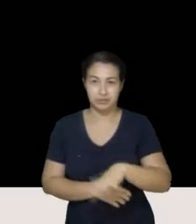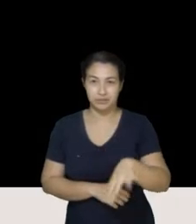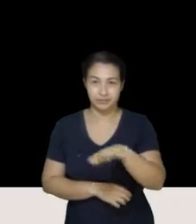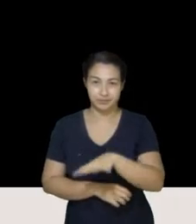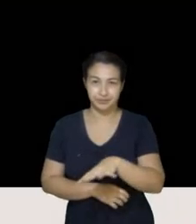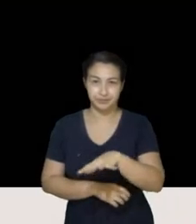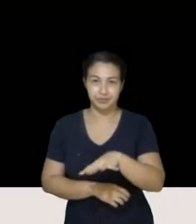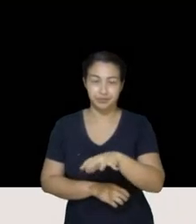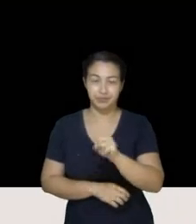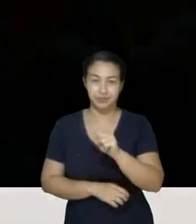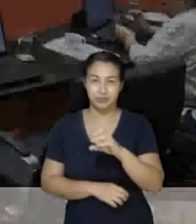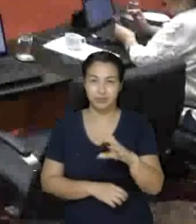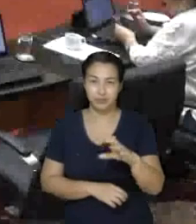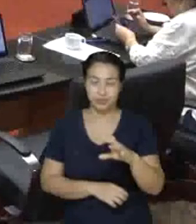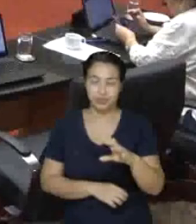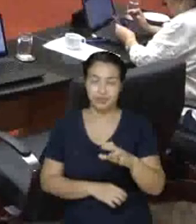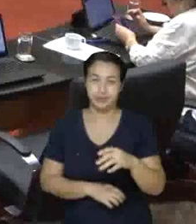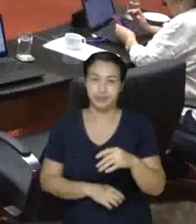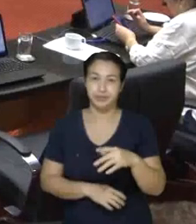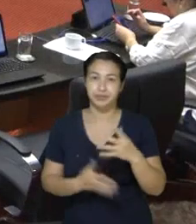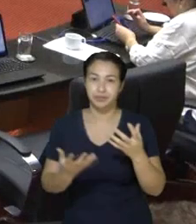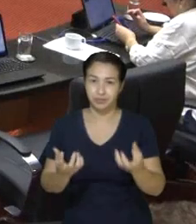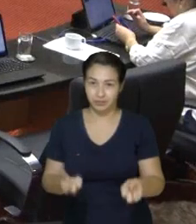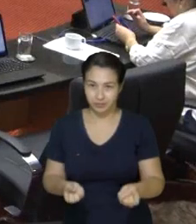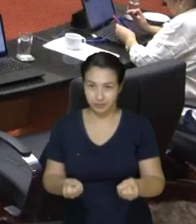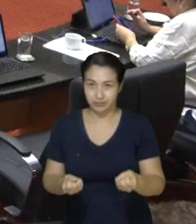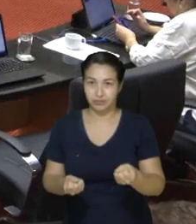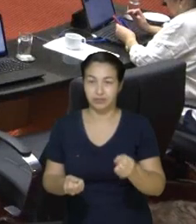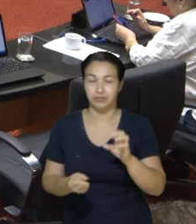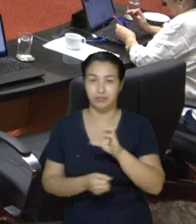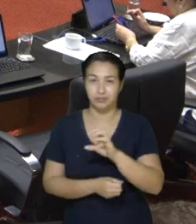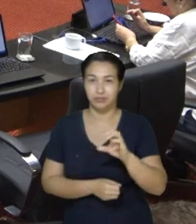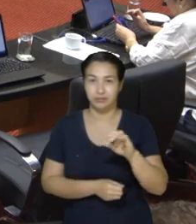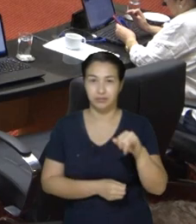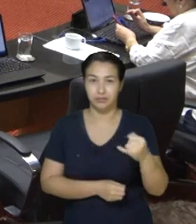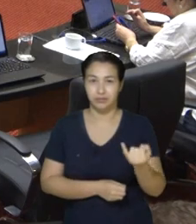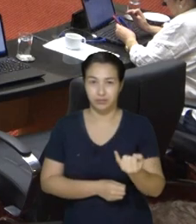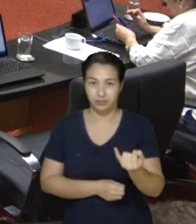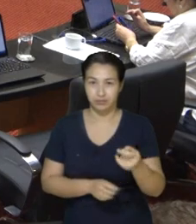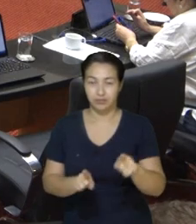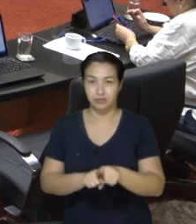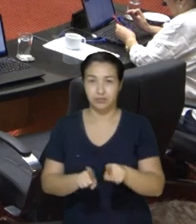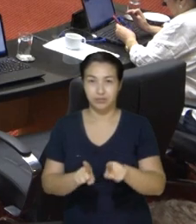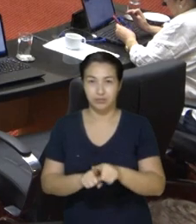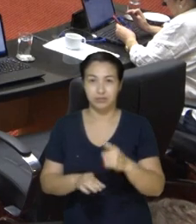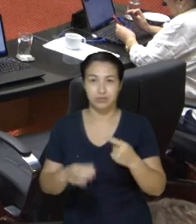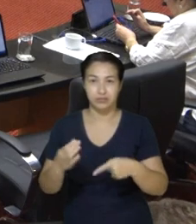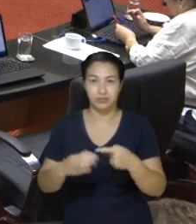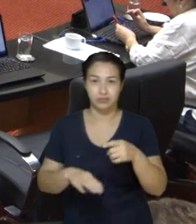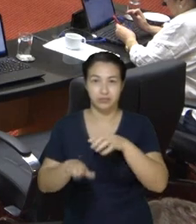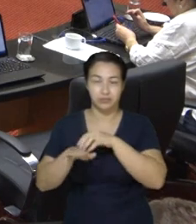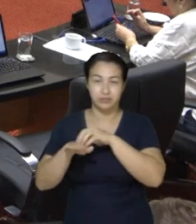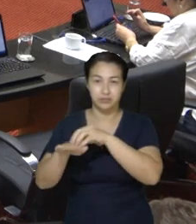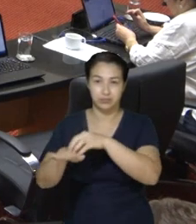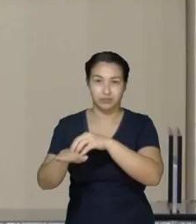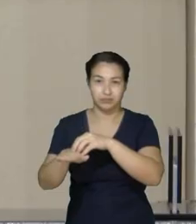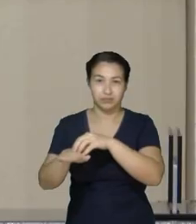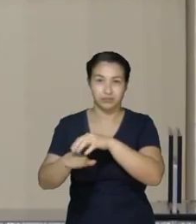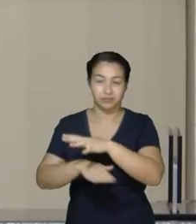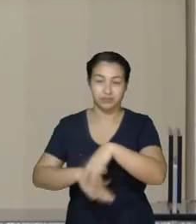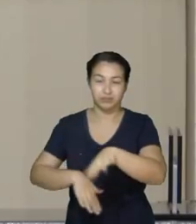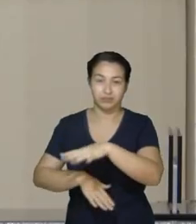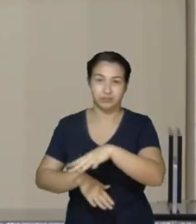adota outras providências. O parecer é favorável da CCJ e também da Comissão de Transporte e Urbanismo. Já